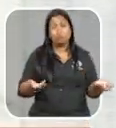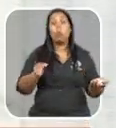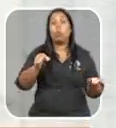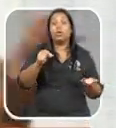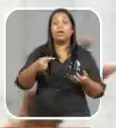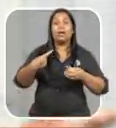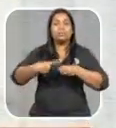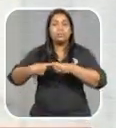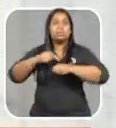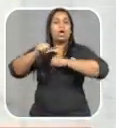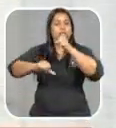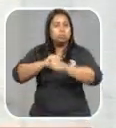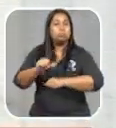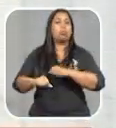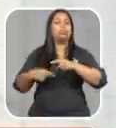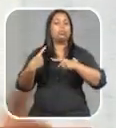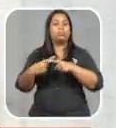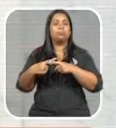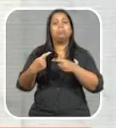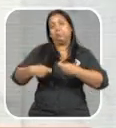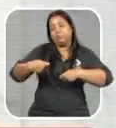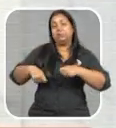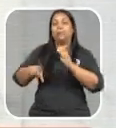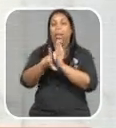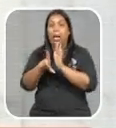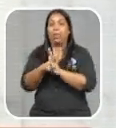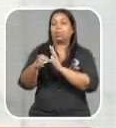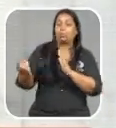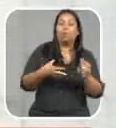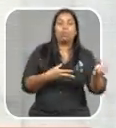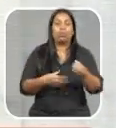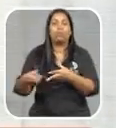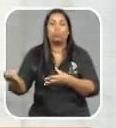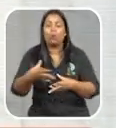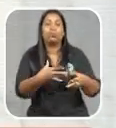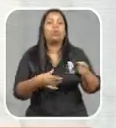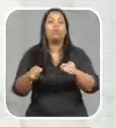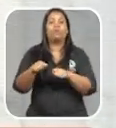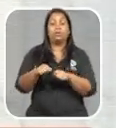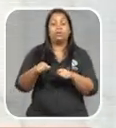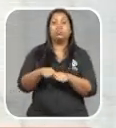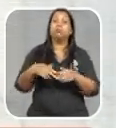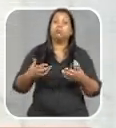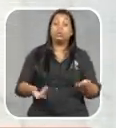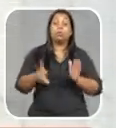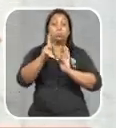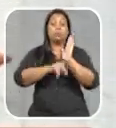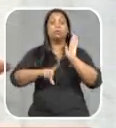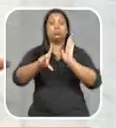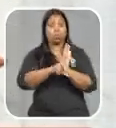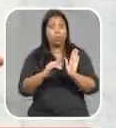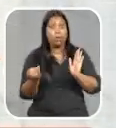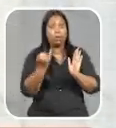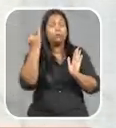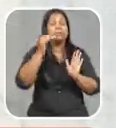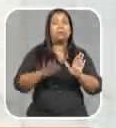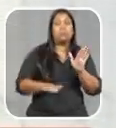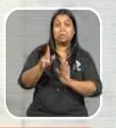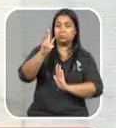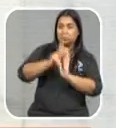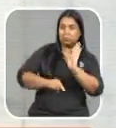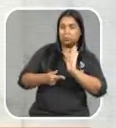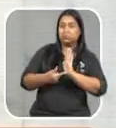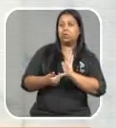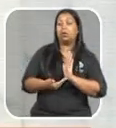importantes. Às vezes, você apresenta um projeto que ele flagrantemente, ele tem um vício de iniciativa, que teria que